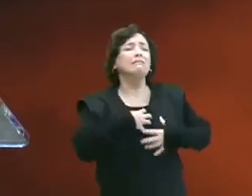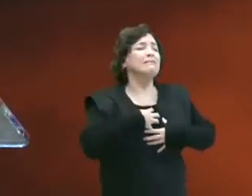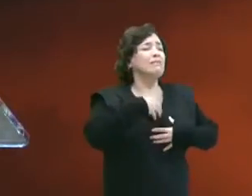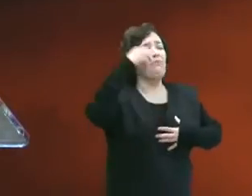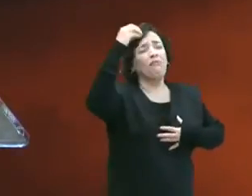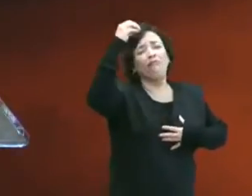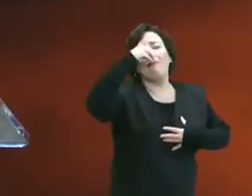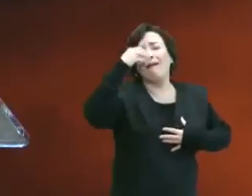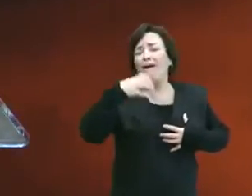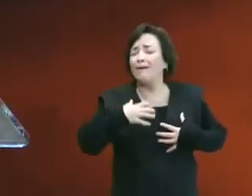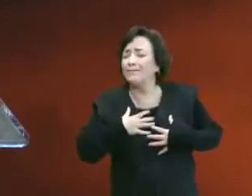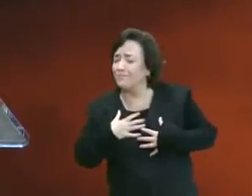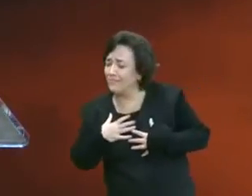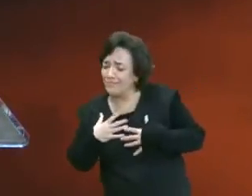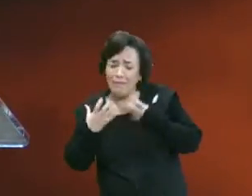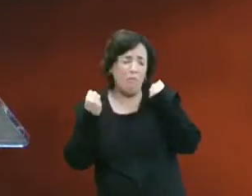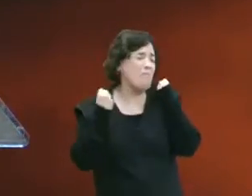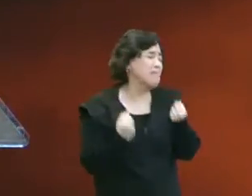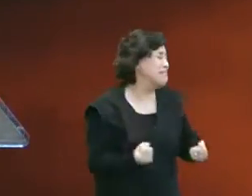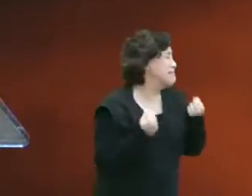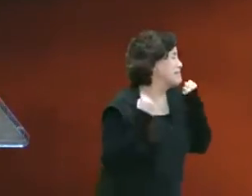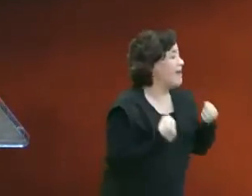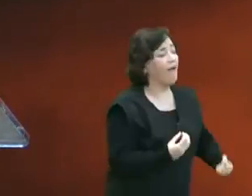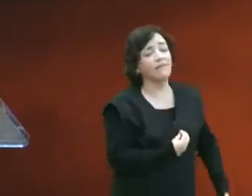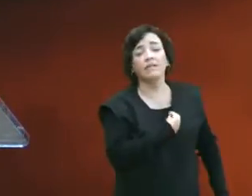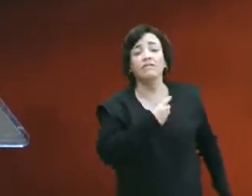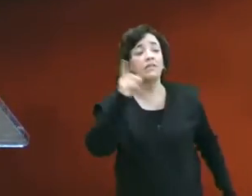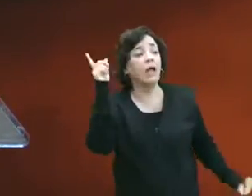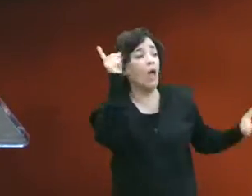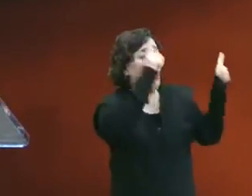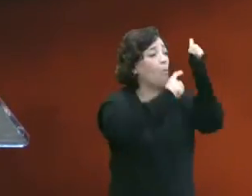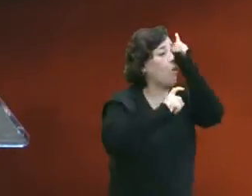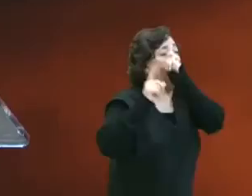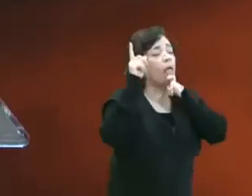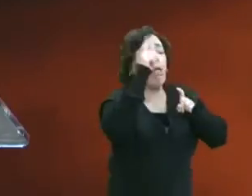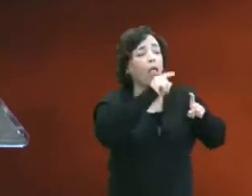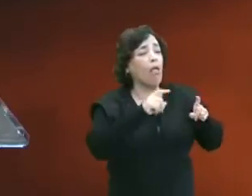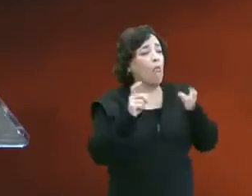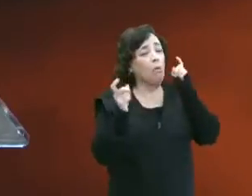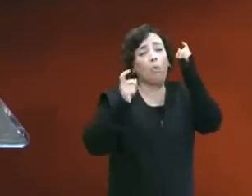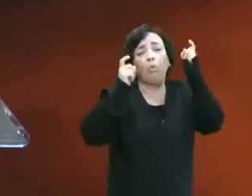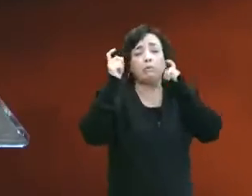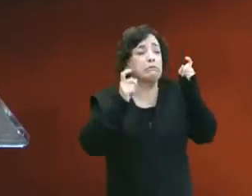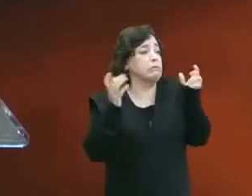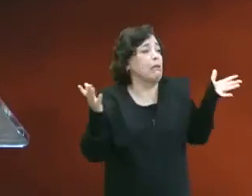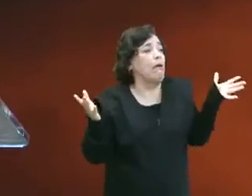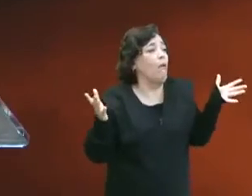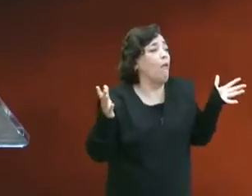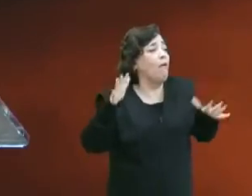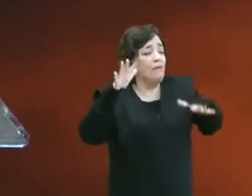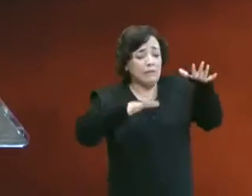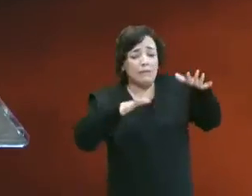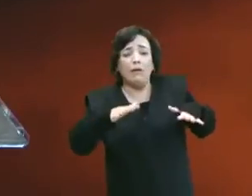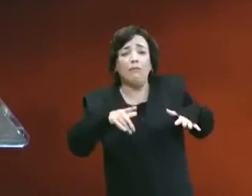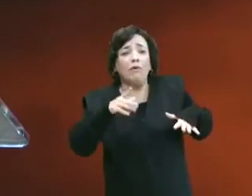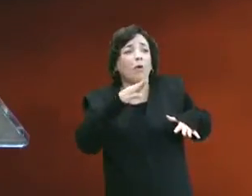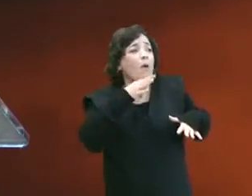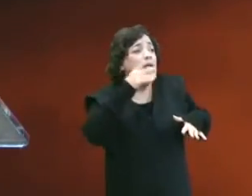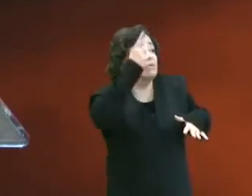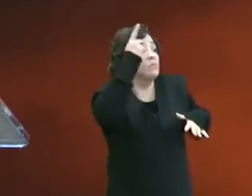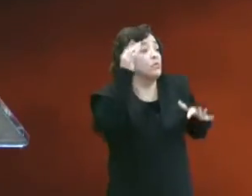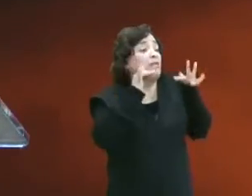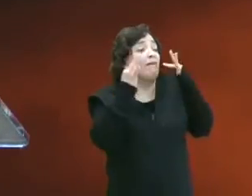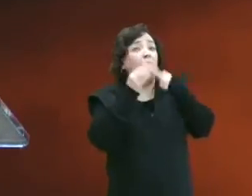fraco, sobrecarregado. Talvez você está ouvindo a palavra no hospital ou no momento difícil da sua vida.